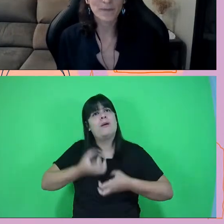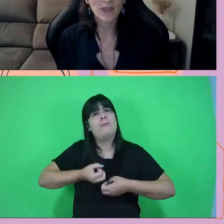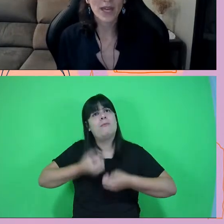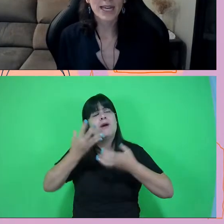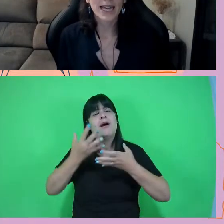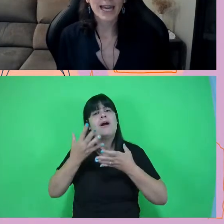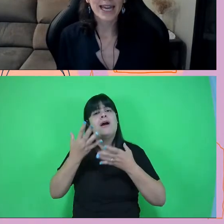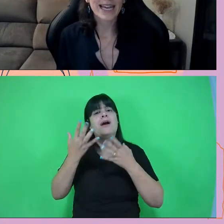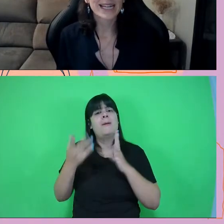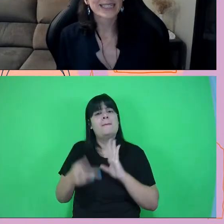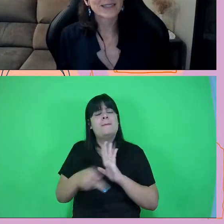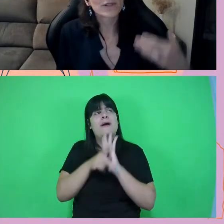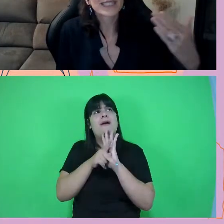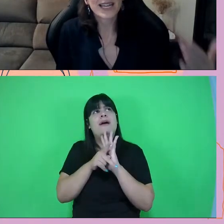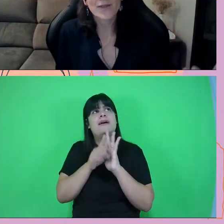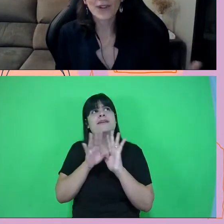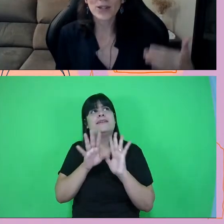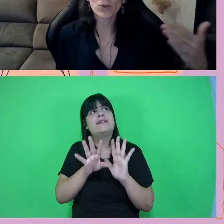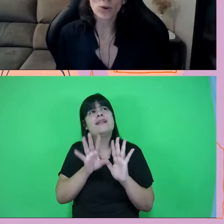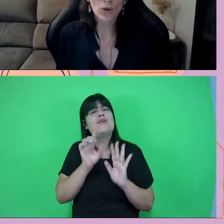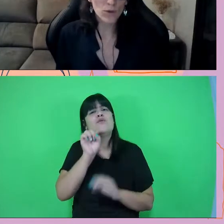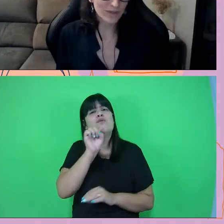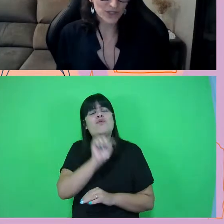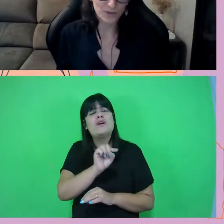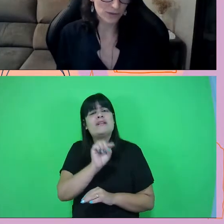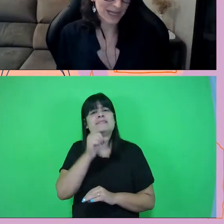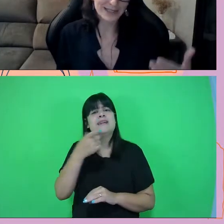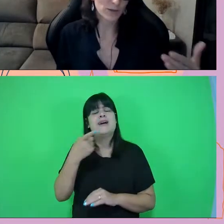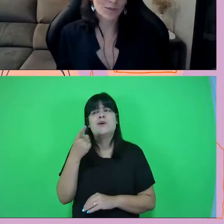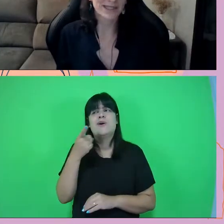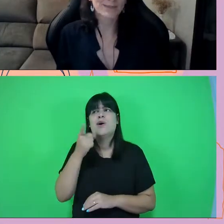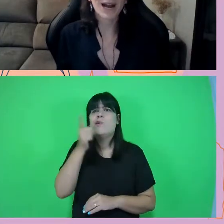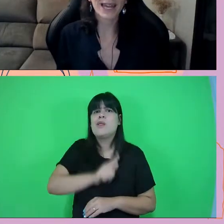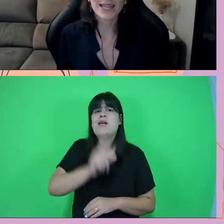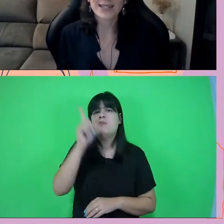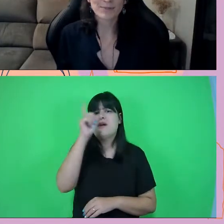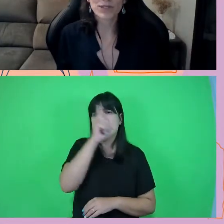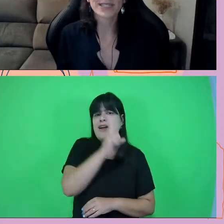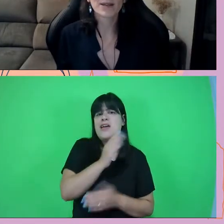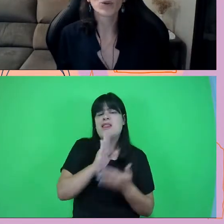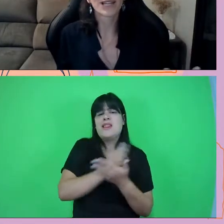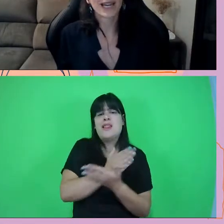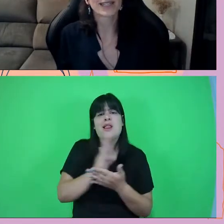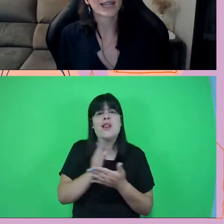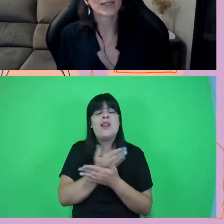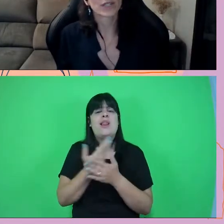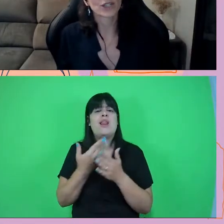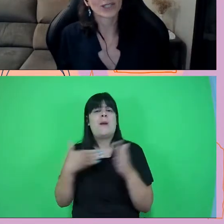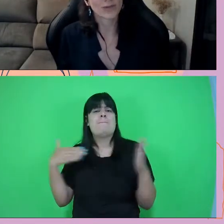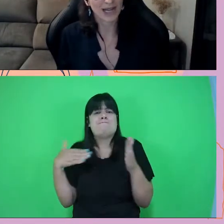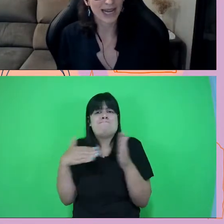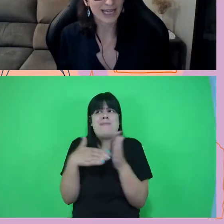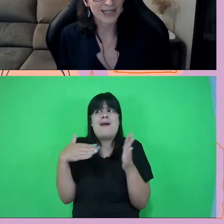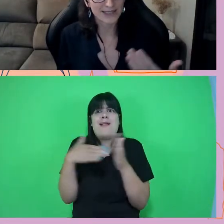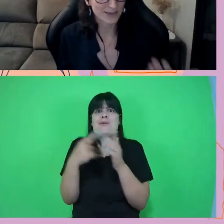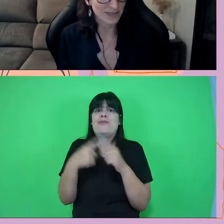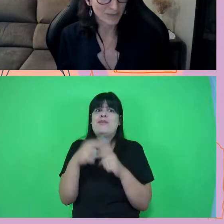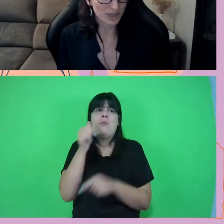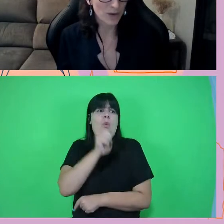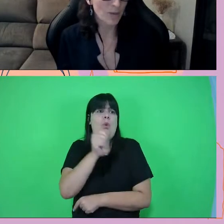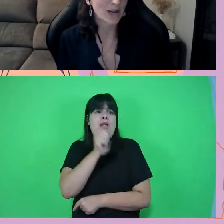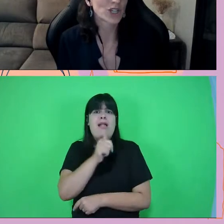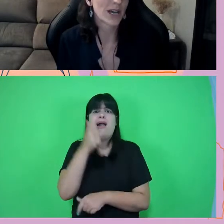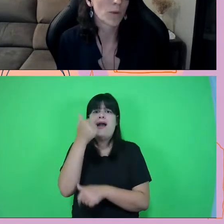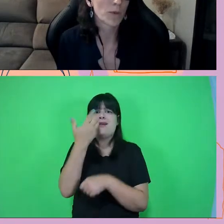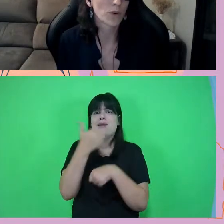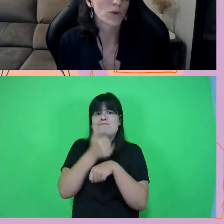sobre se você enfrentou algumas dificuldades, algumas barreiras por ser mulher, né, durante a sua carreira, e se você